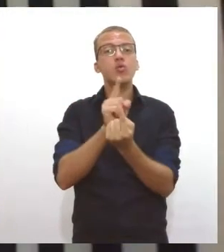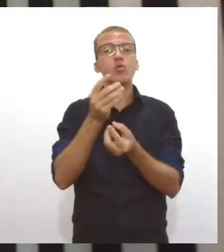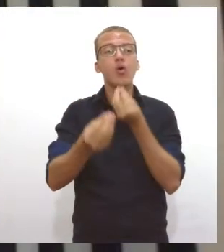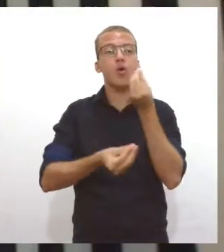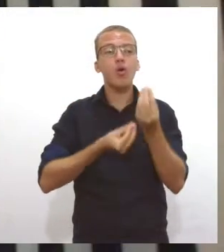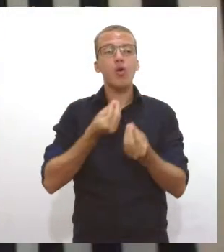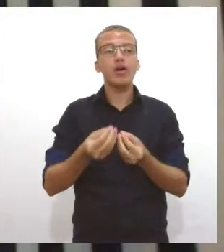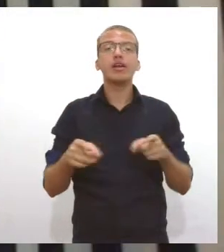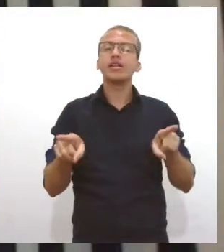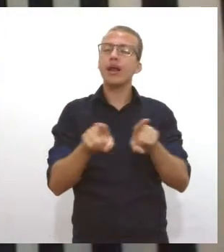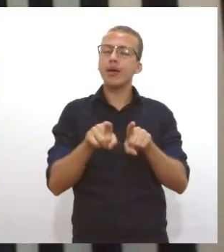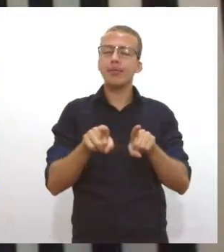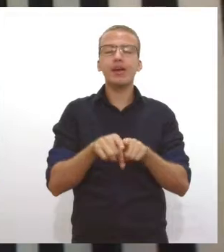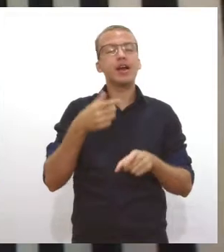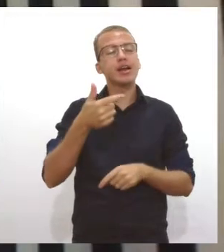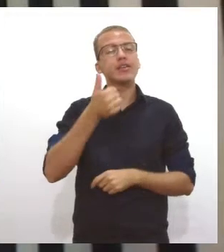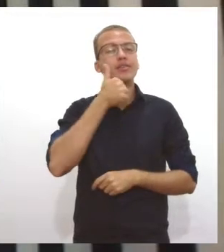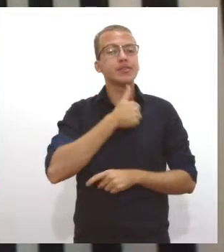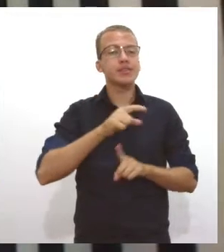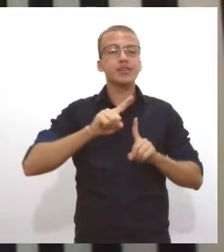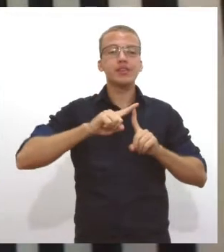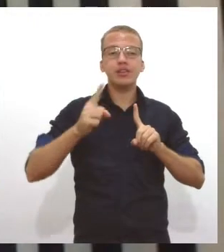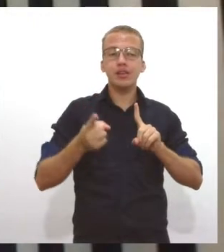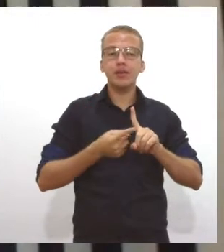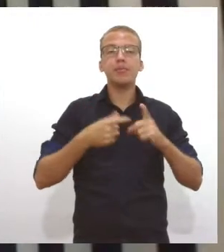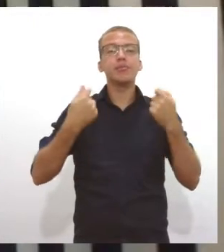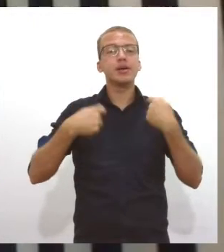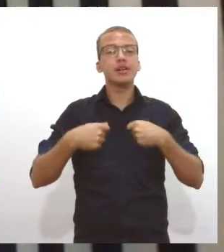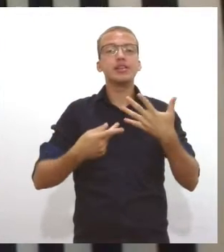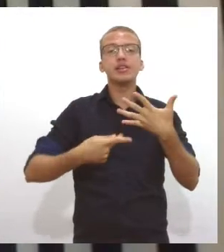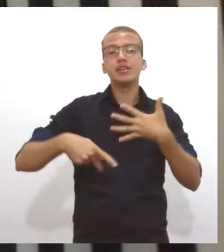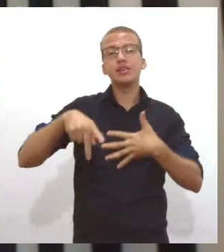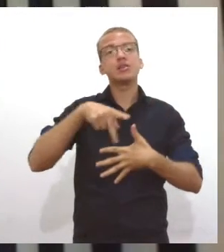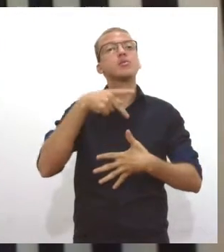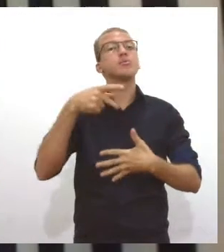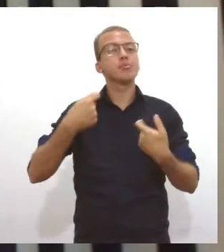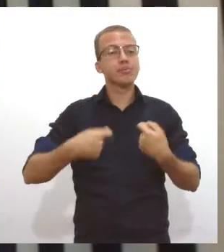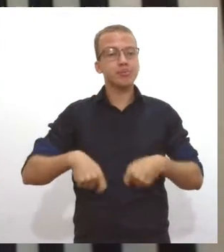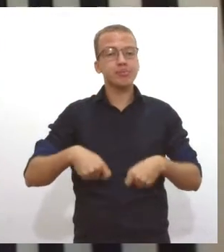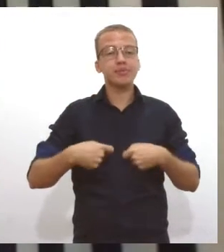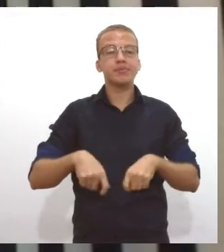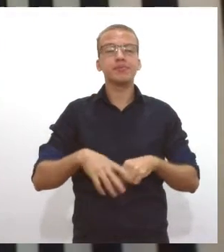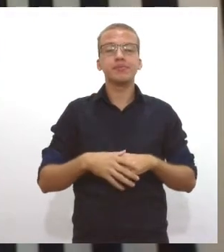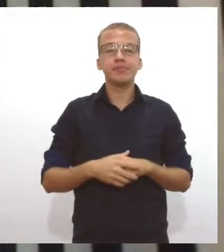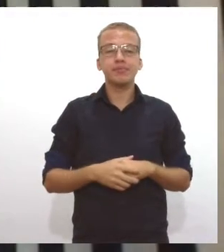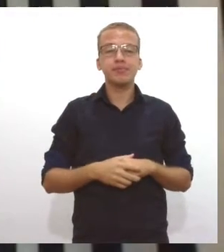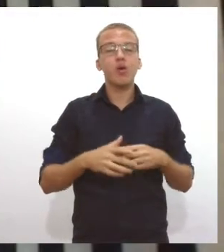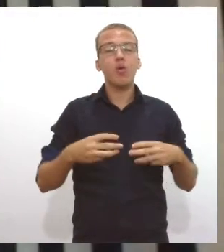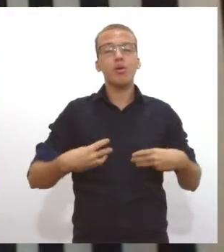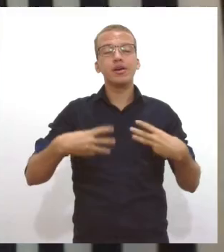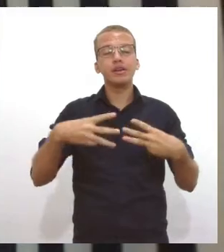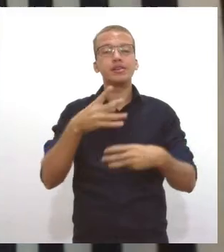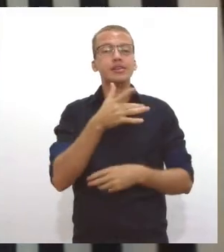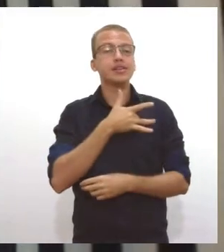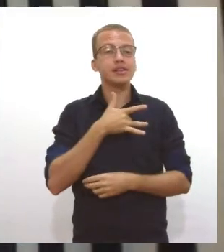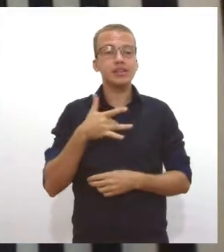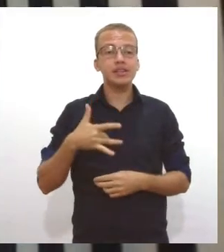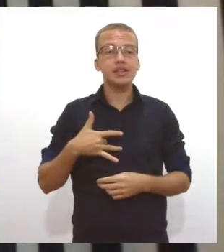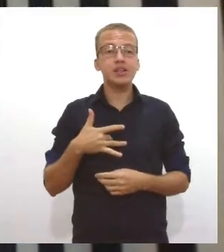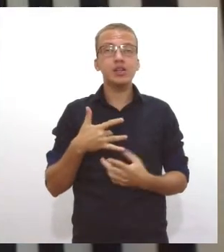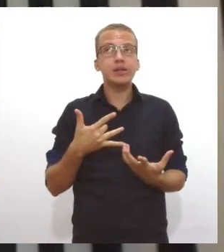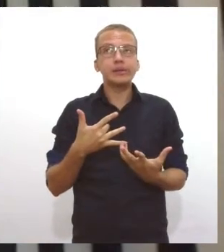acompanhamento neste tratamento é preciso fazer isso não espere da saúde não pode se descuidar